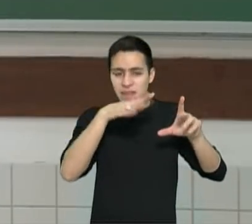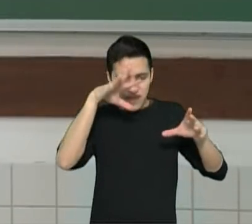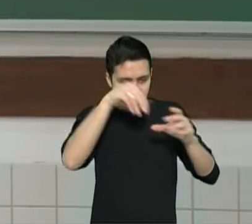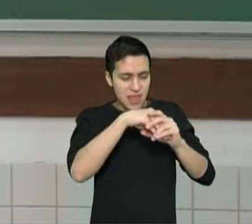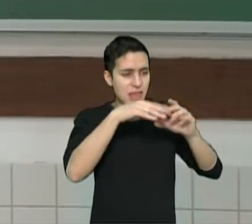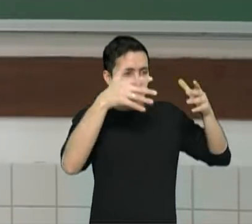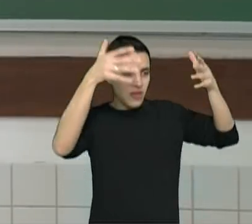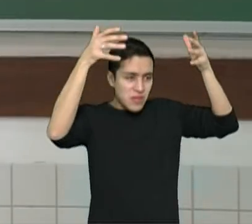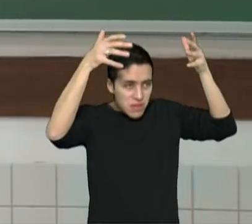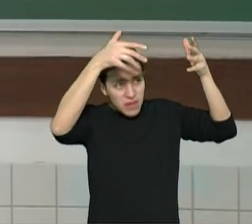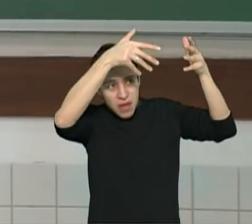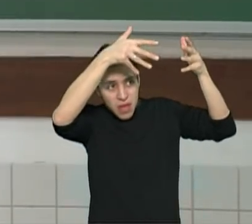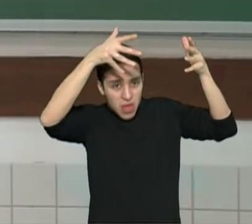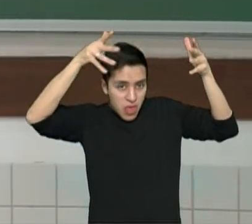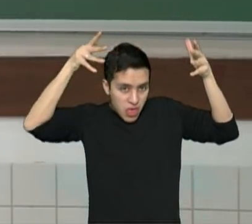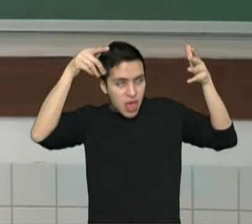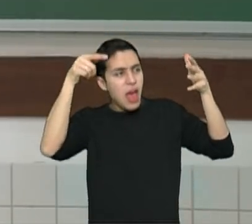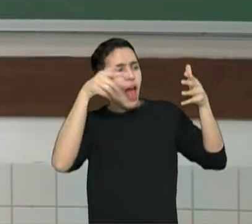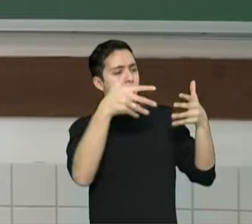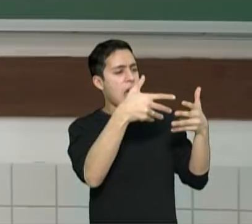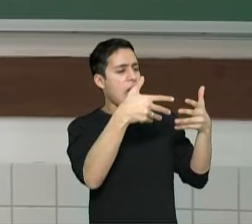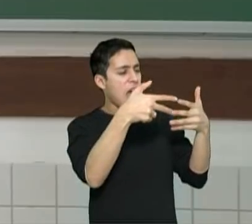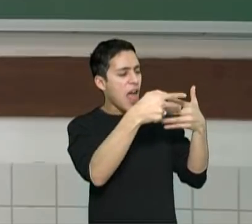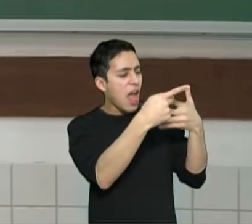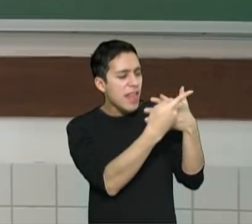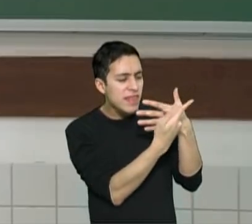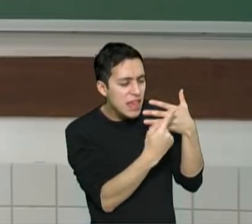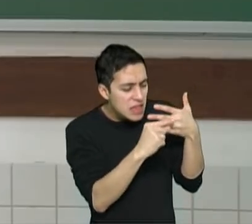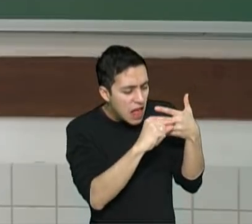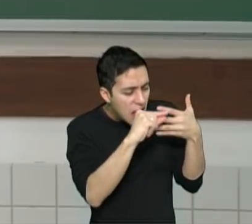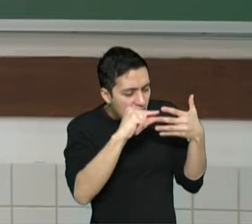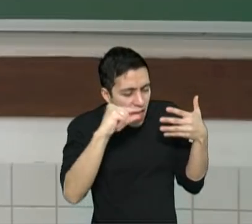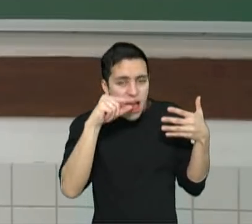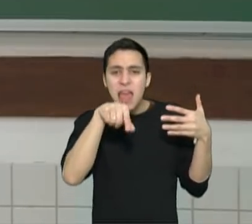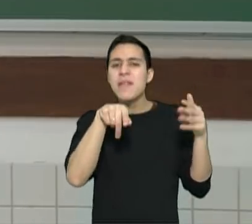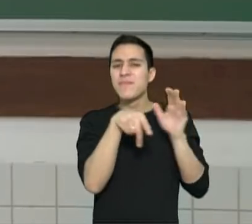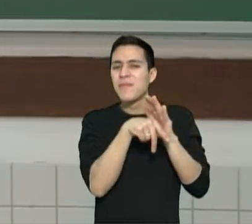desenho típico indígena, né, que a gente falou na aula anterior.